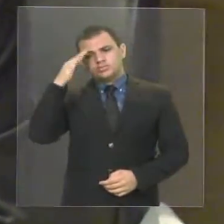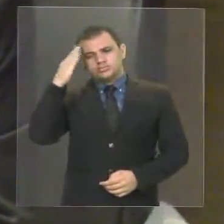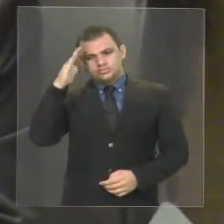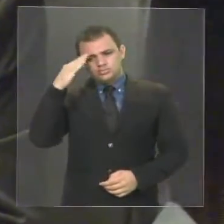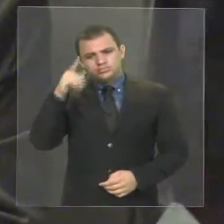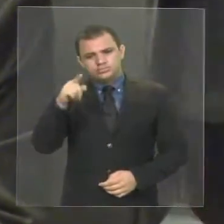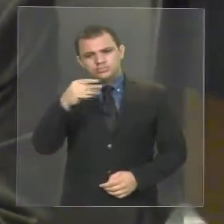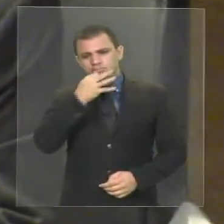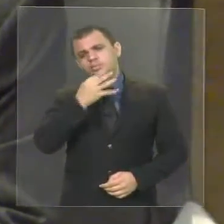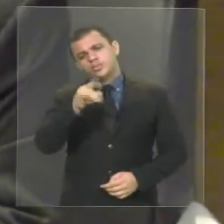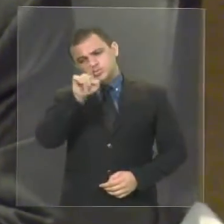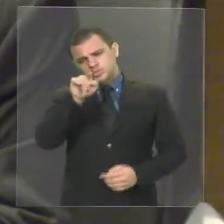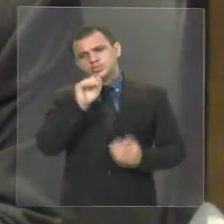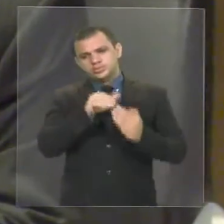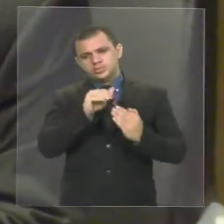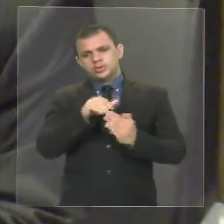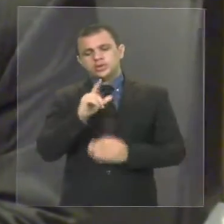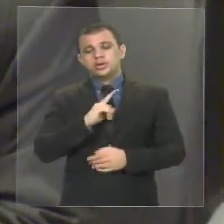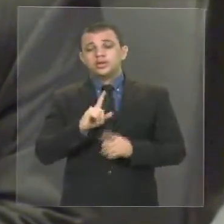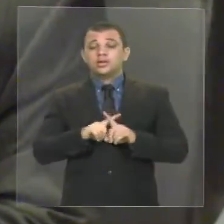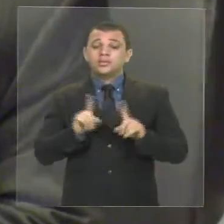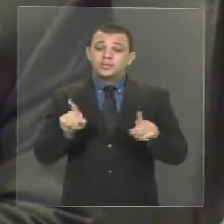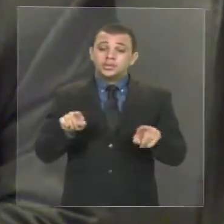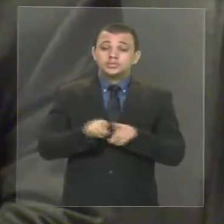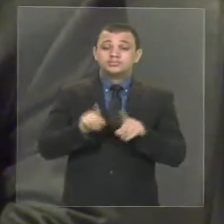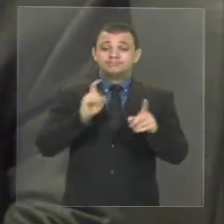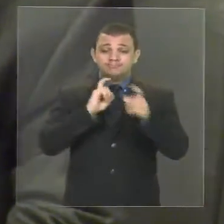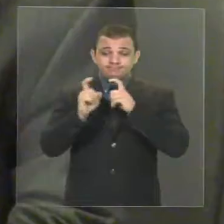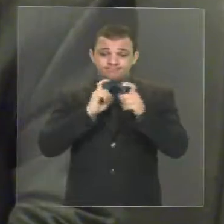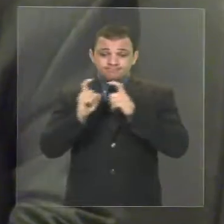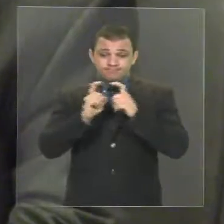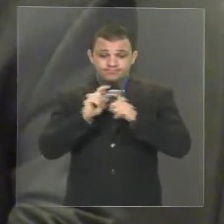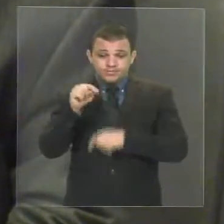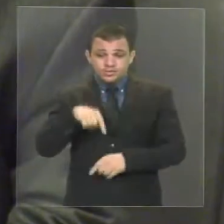certo ponto, tem razão, mas a discussão